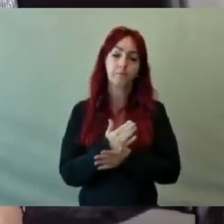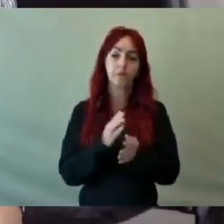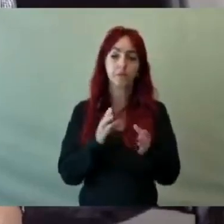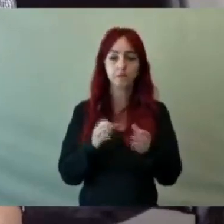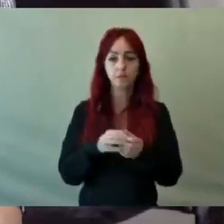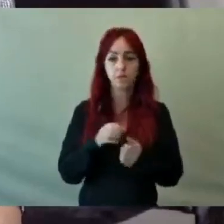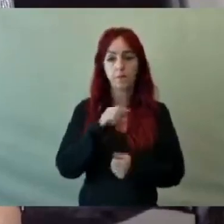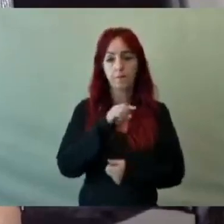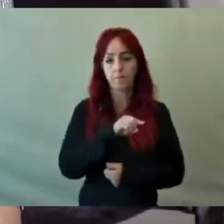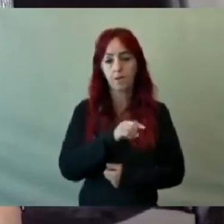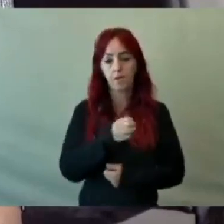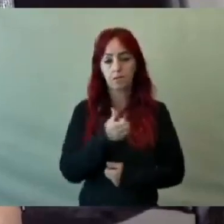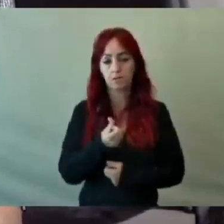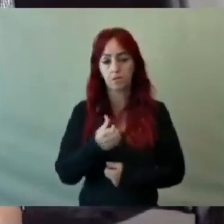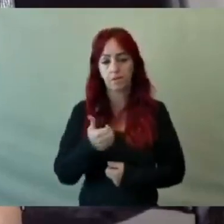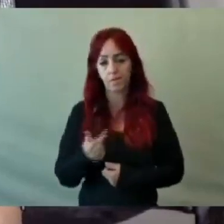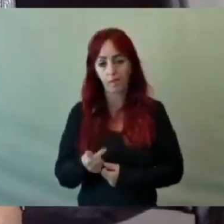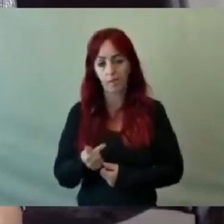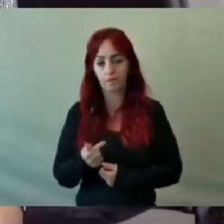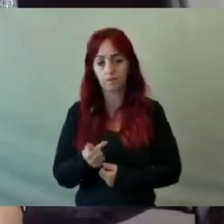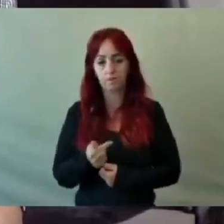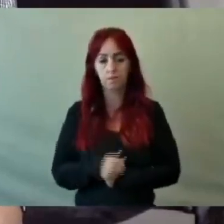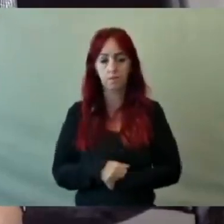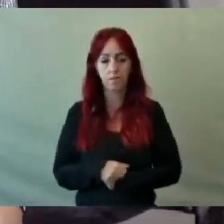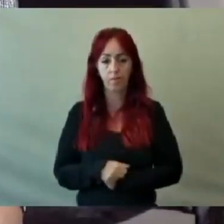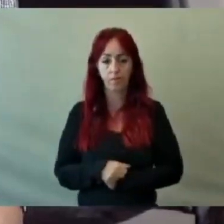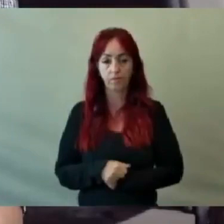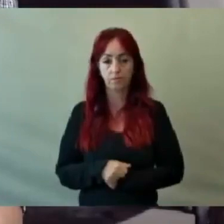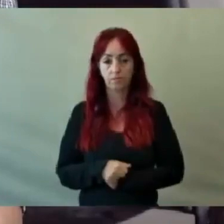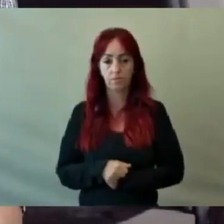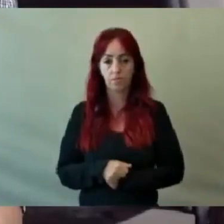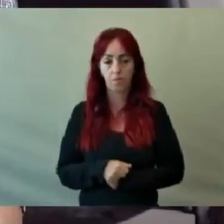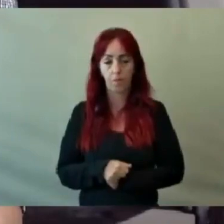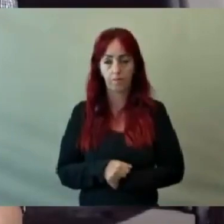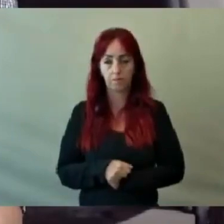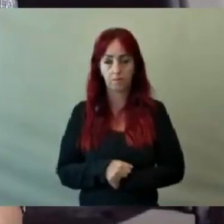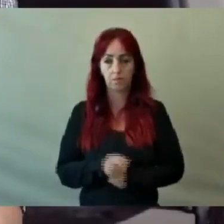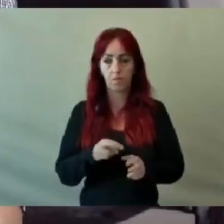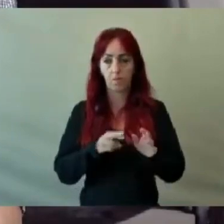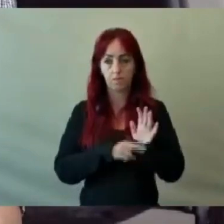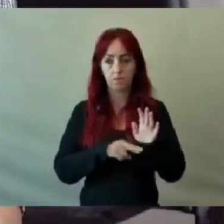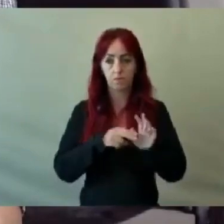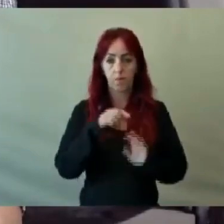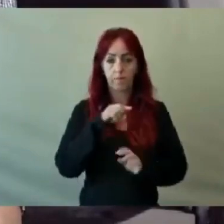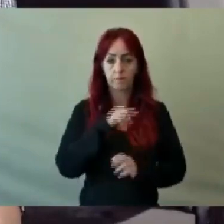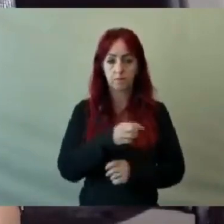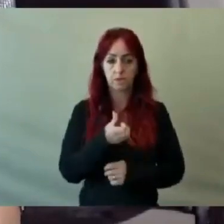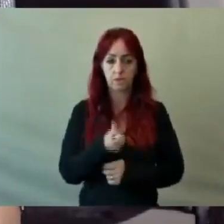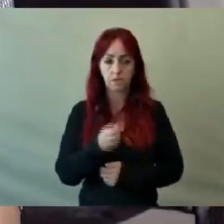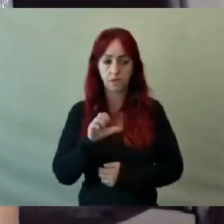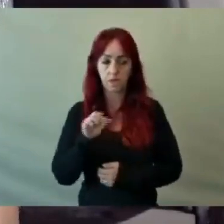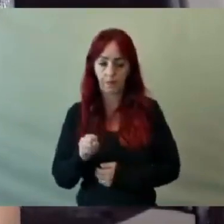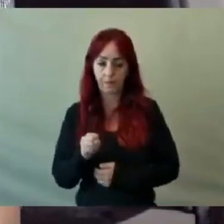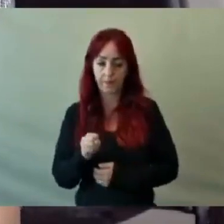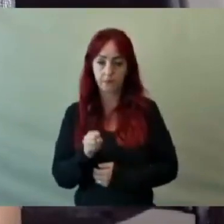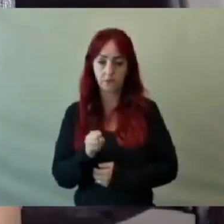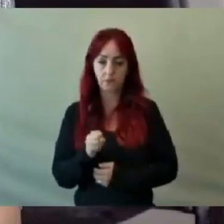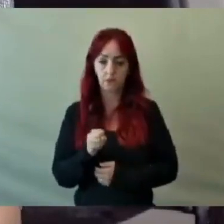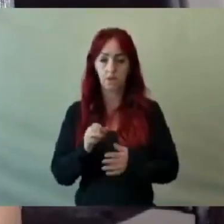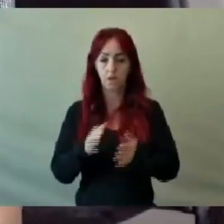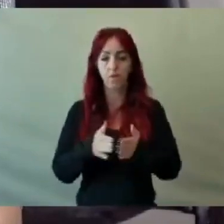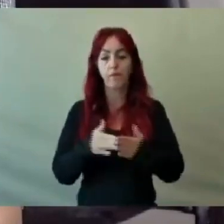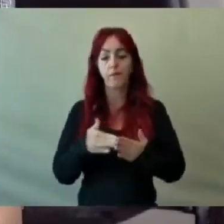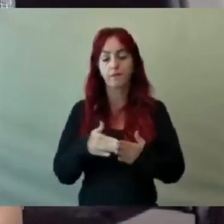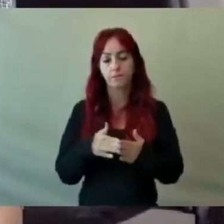-2024. 17, requerimento de comissão 1068-2024, turno único, solicitação, realização de audiência